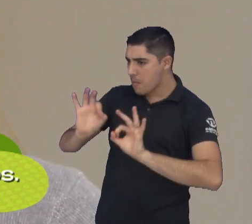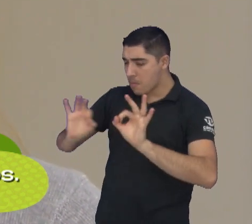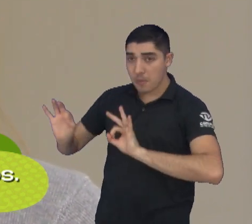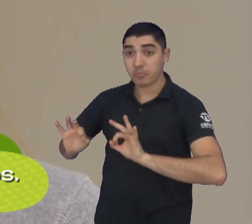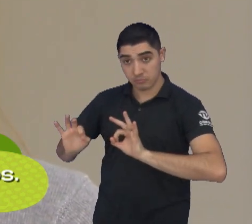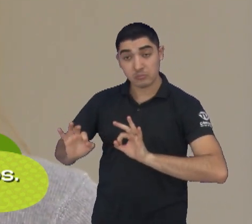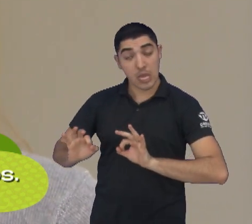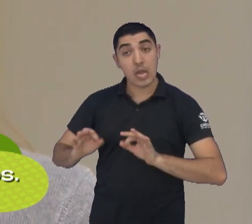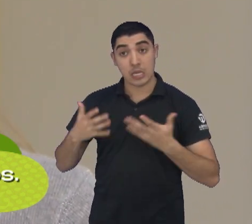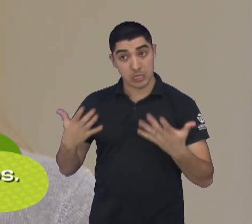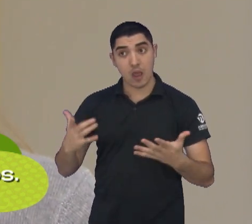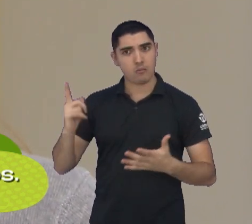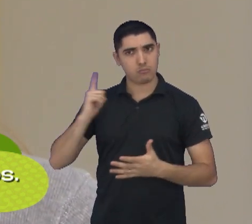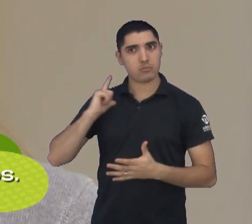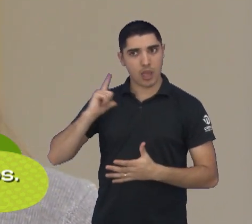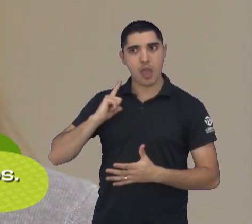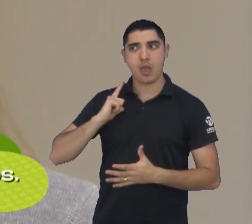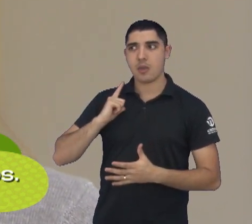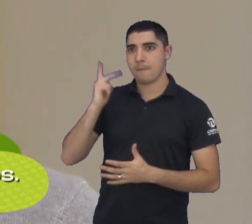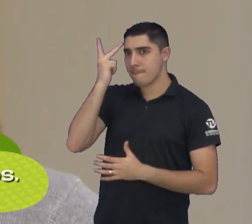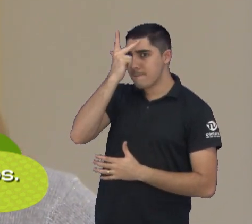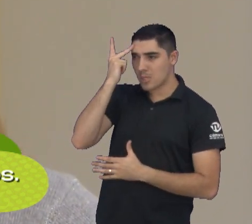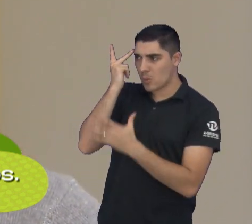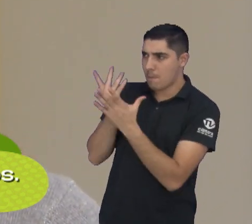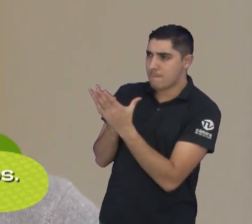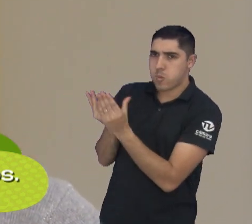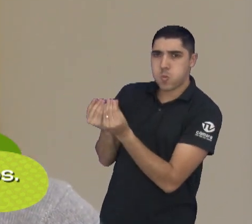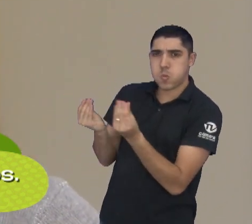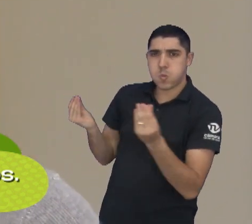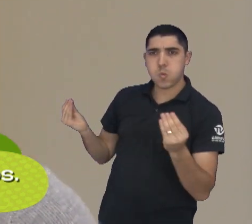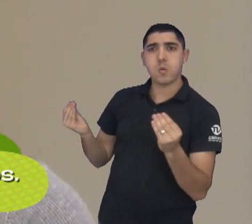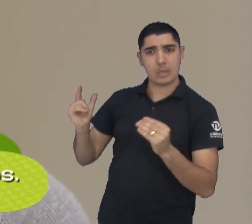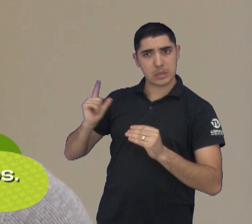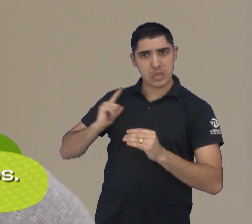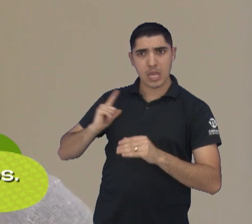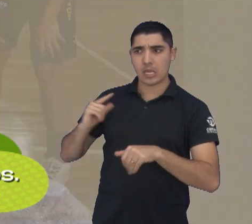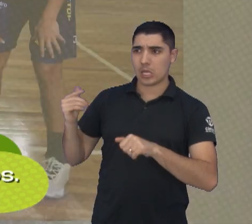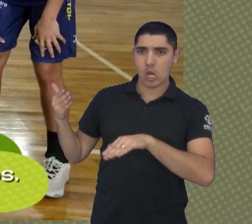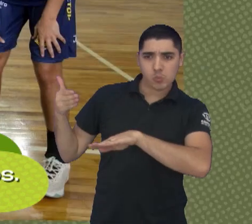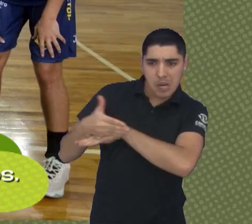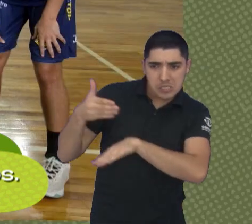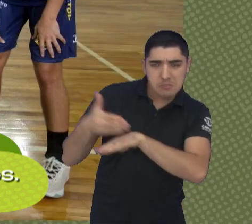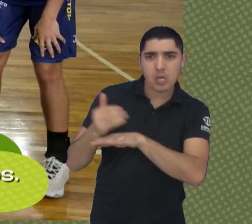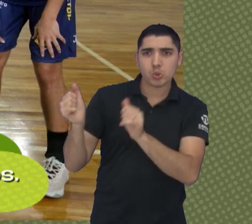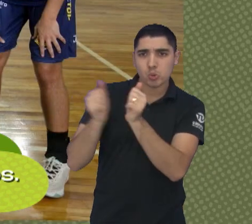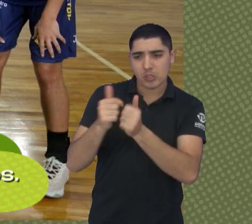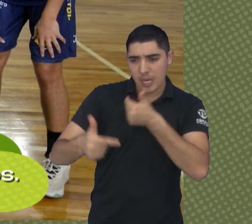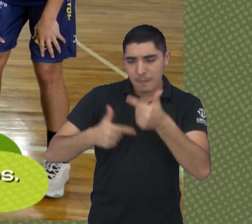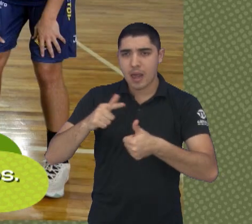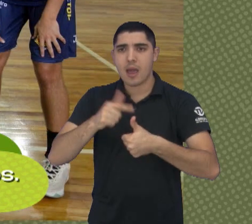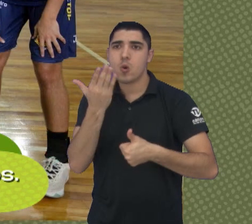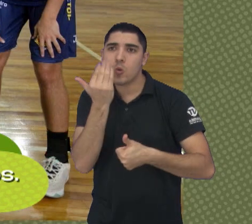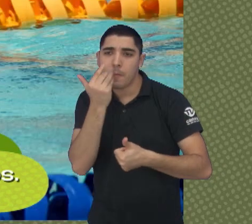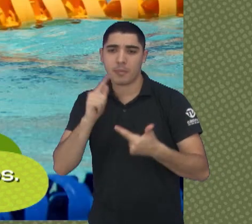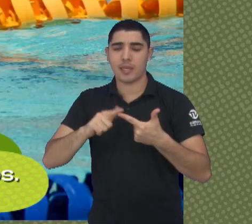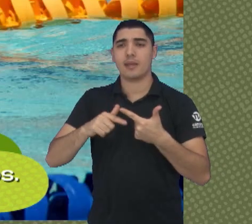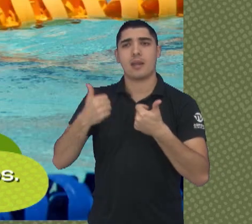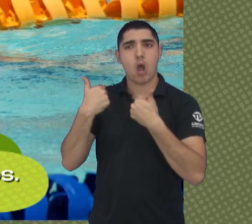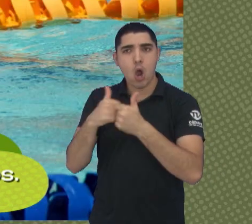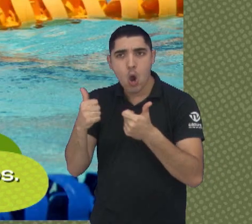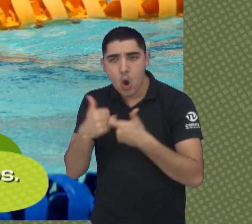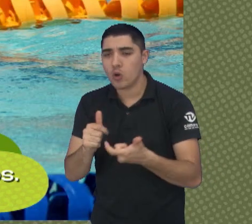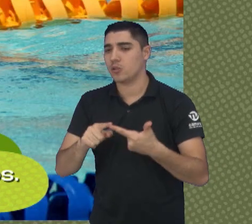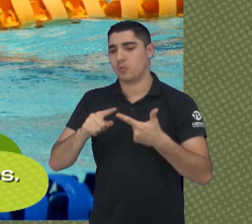grande de pessoas que participam, desde a alimentação, a questão de logística, de transporte, o